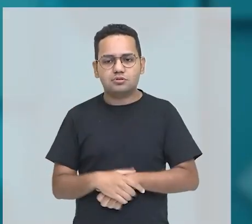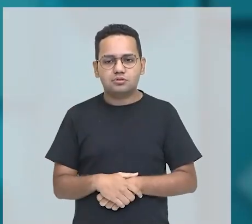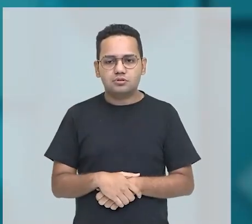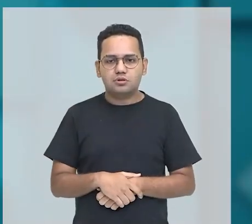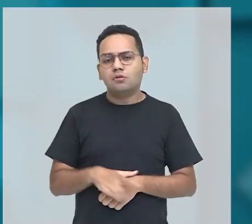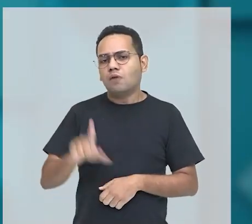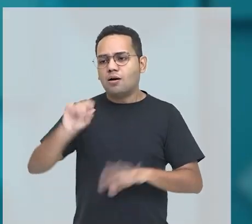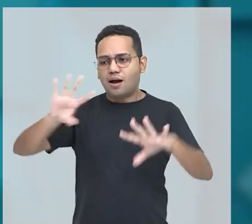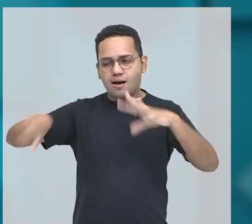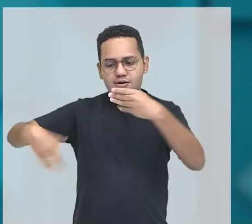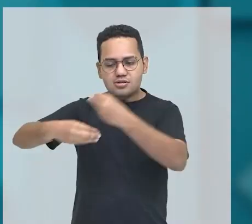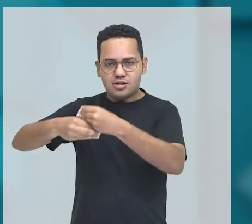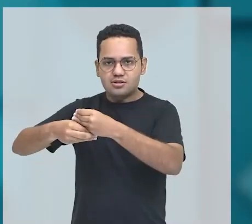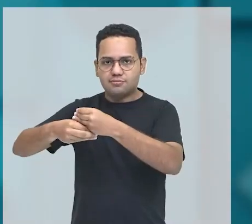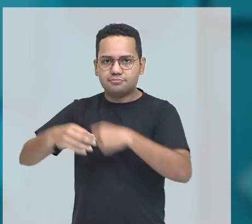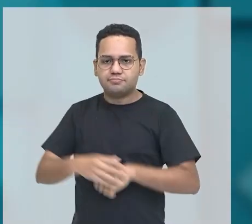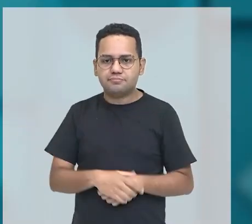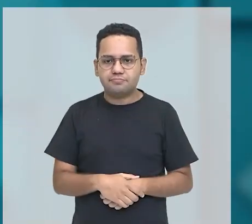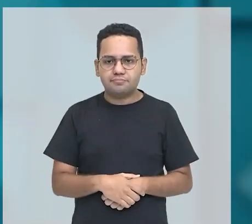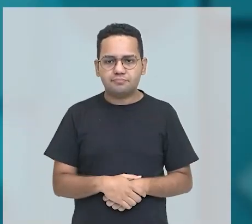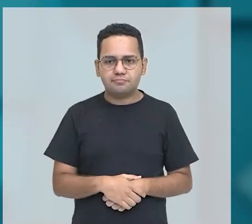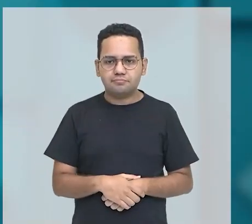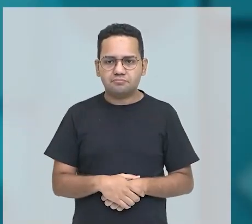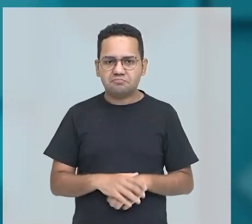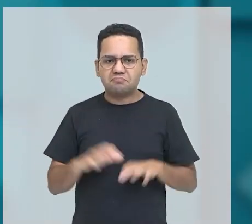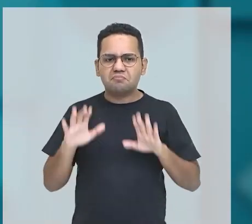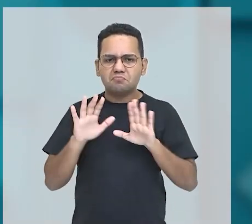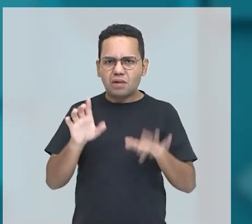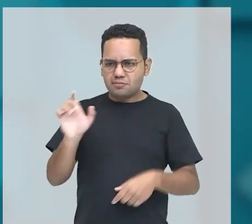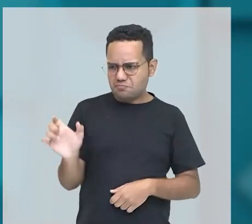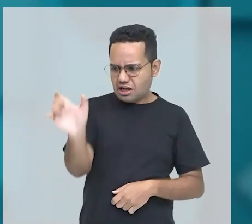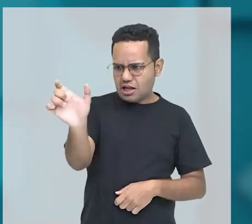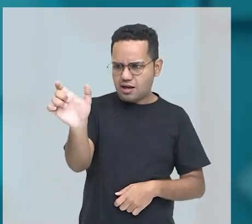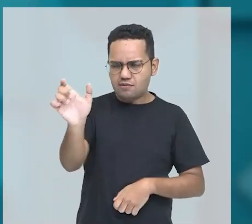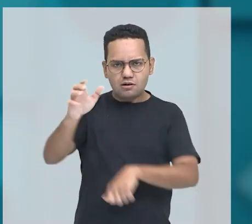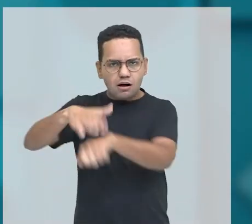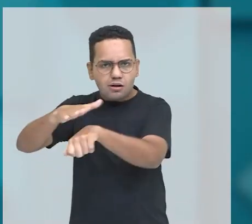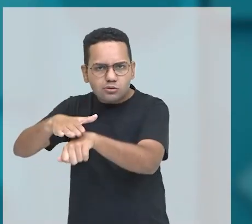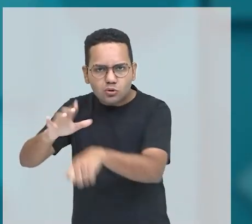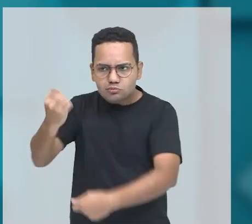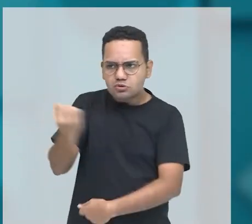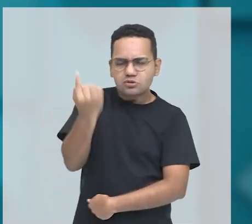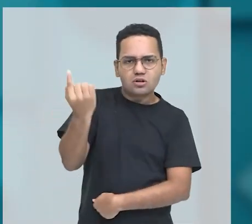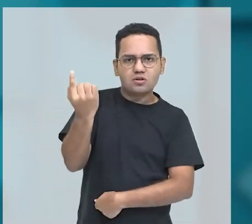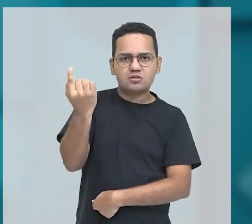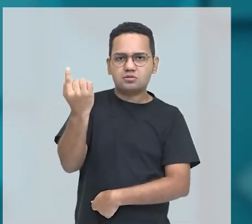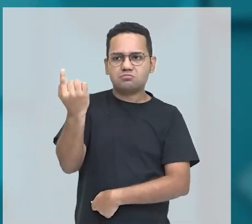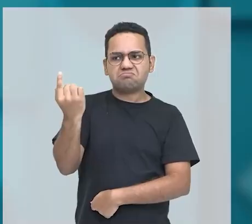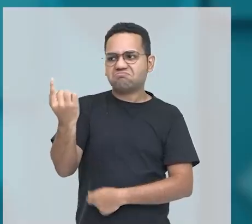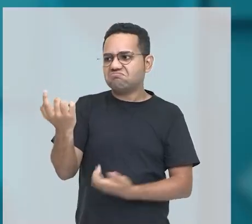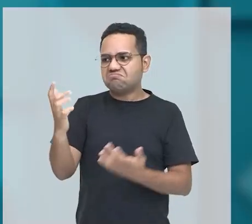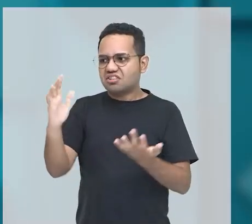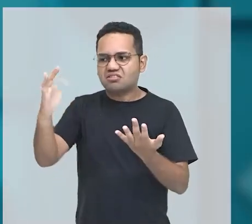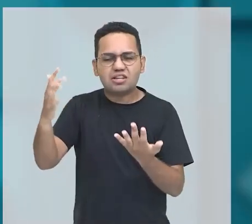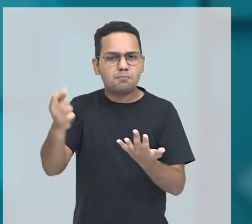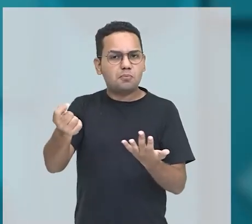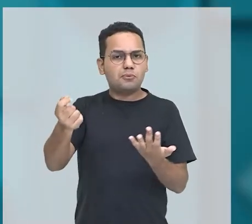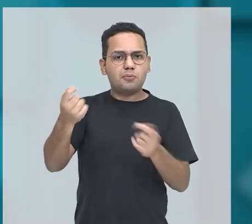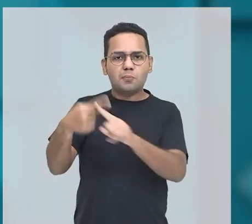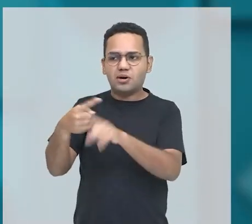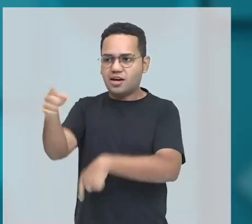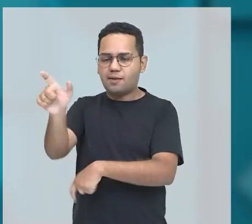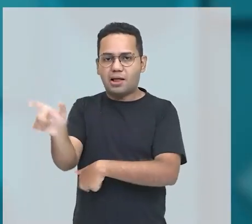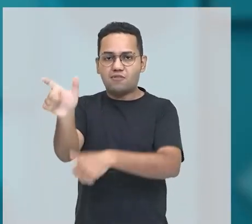vai acrescentar algo. Mas ele em si não faz muita coisa, porque ele é um verbo auxiliar, tá certo? Então,